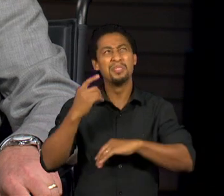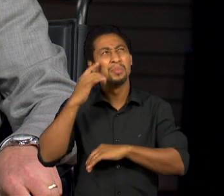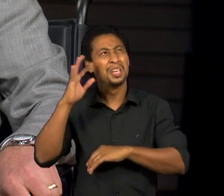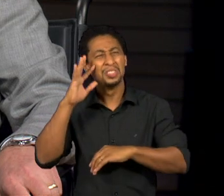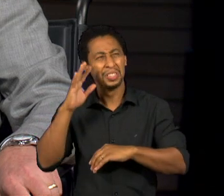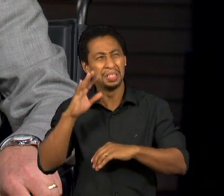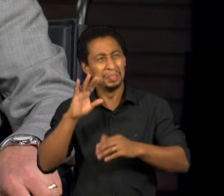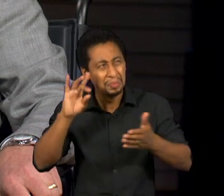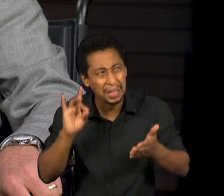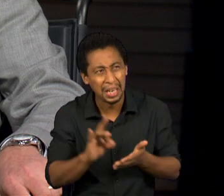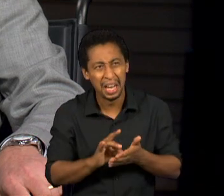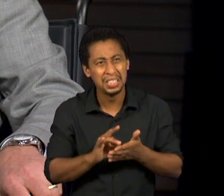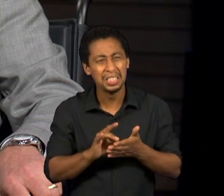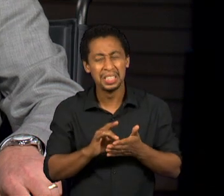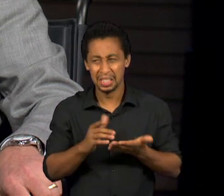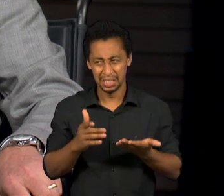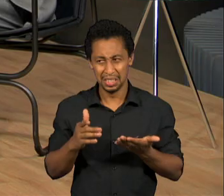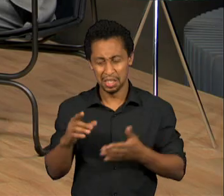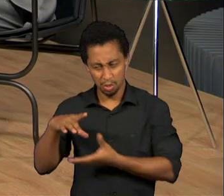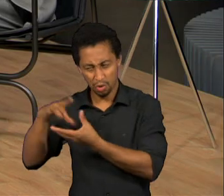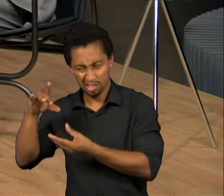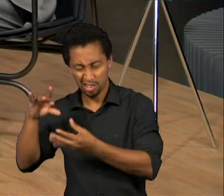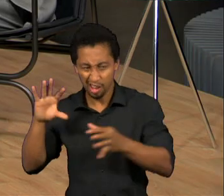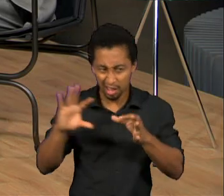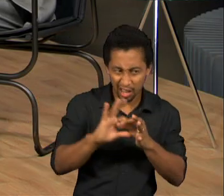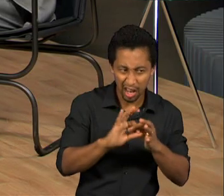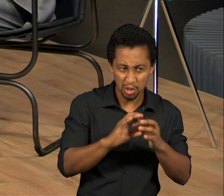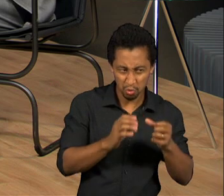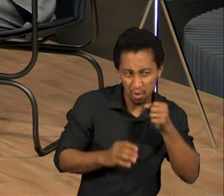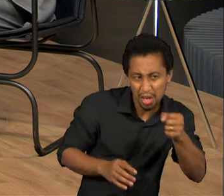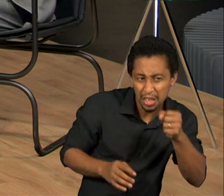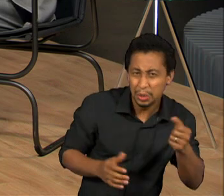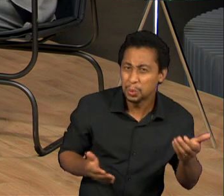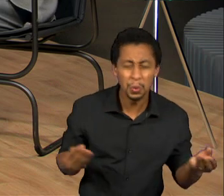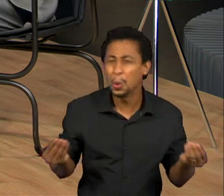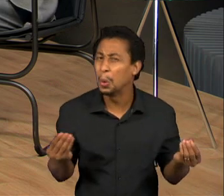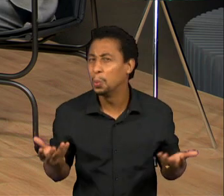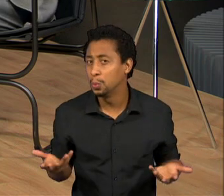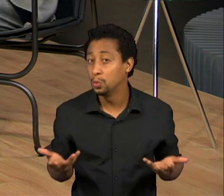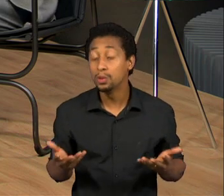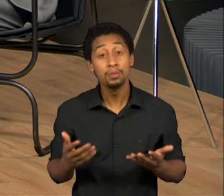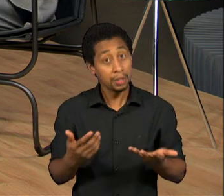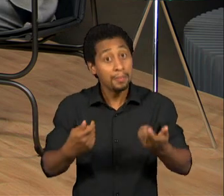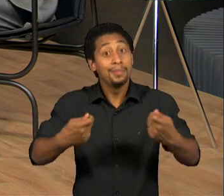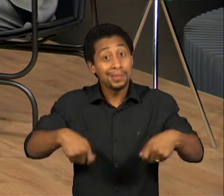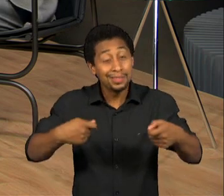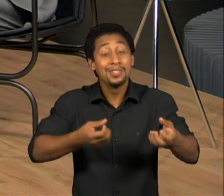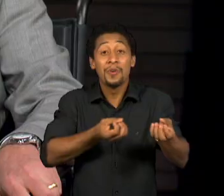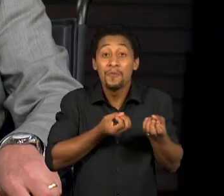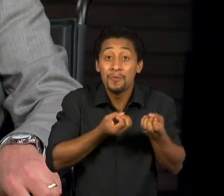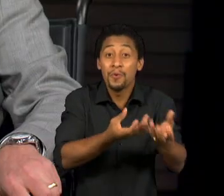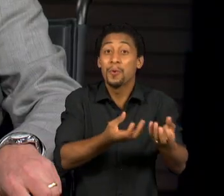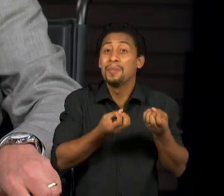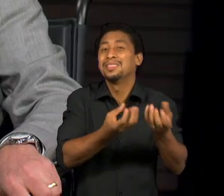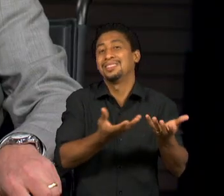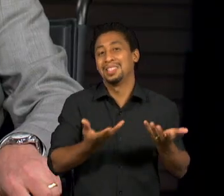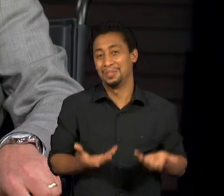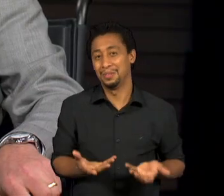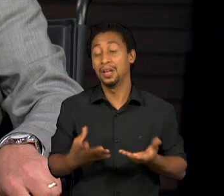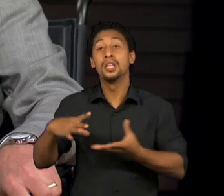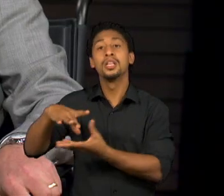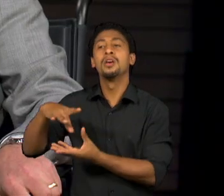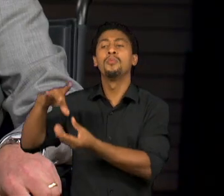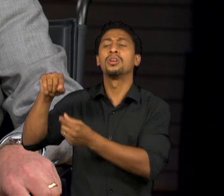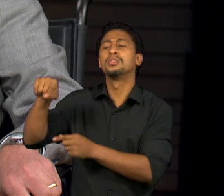mas o fato é que, se não houver acesso ao que acontece, ou seja, se a sociedade